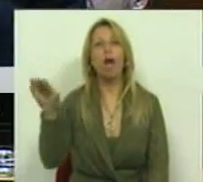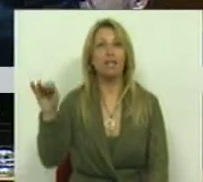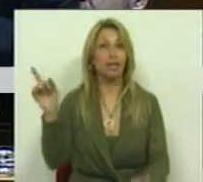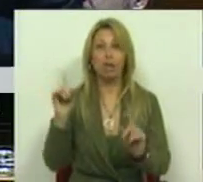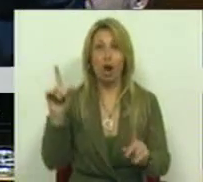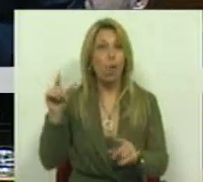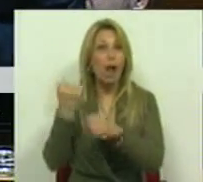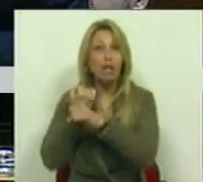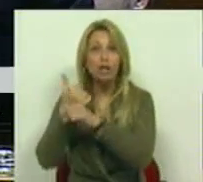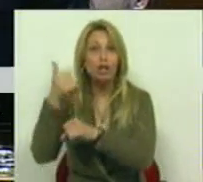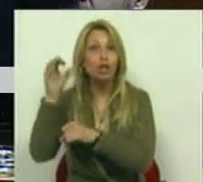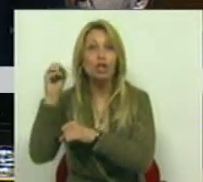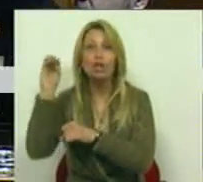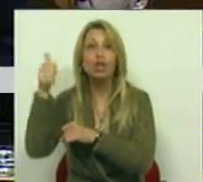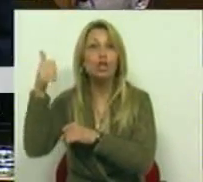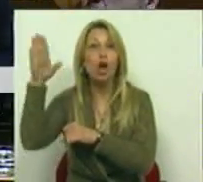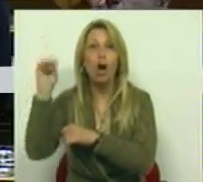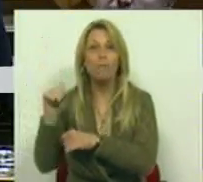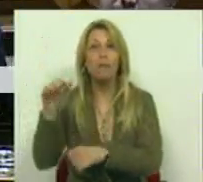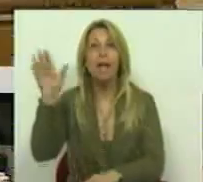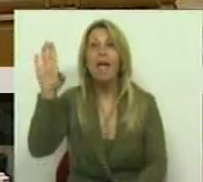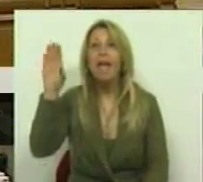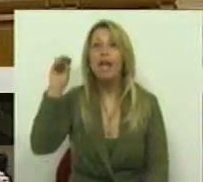the boys. E por isso é tão grave, Sr. Primeiro-Ministro.